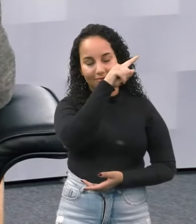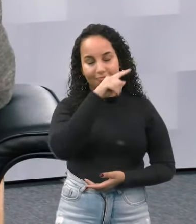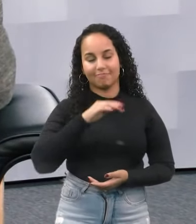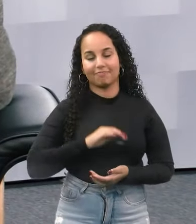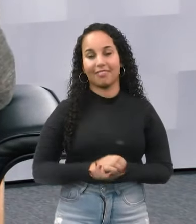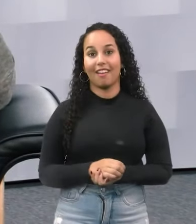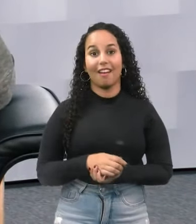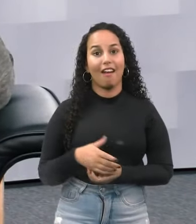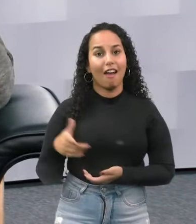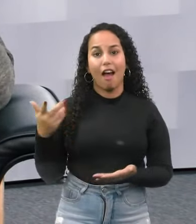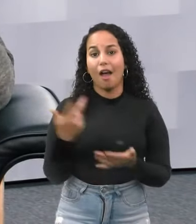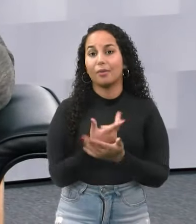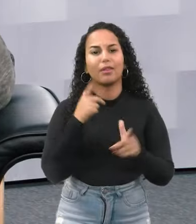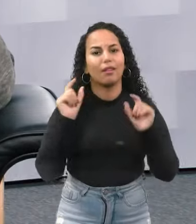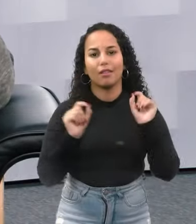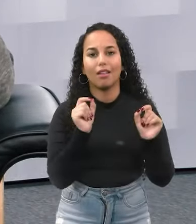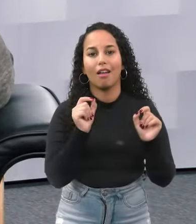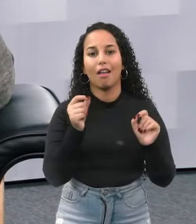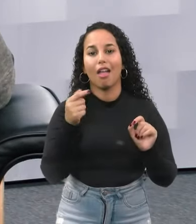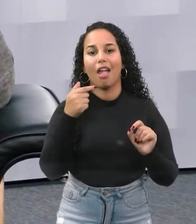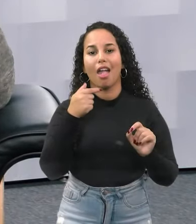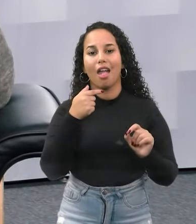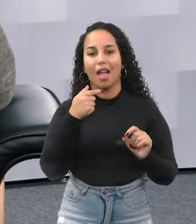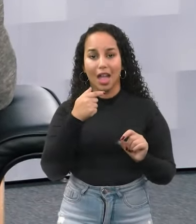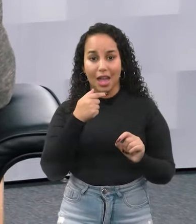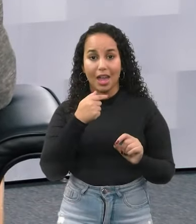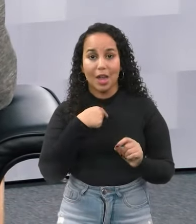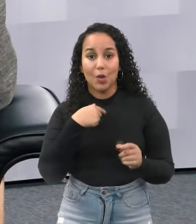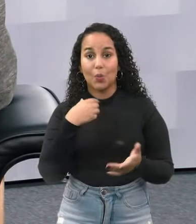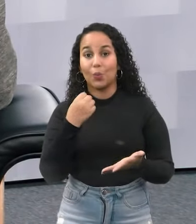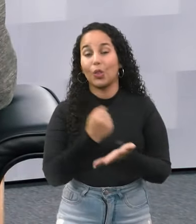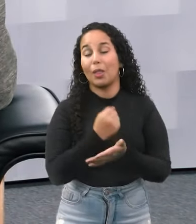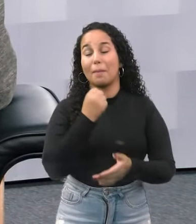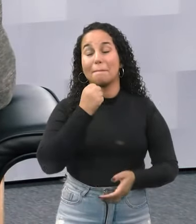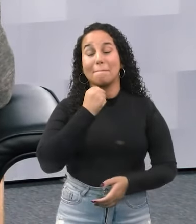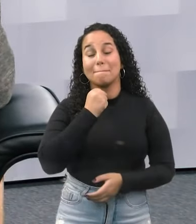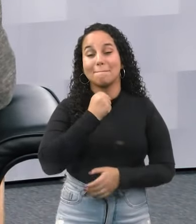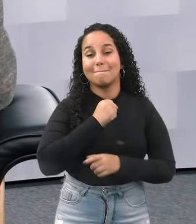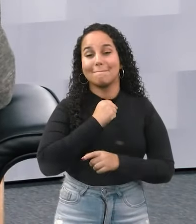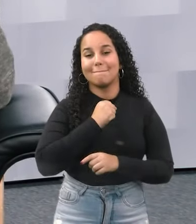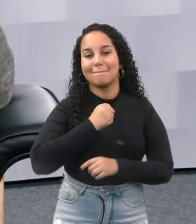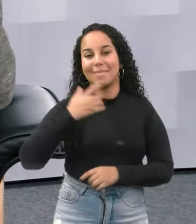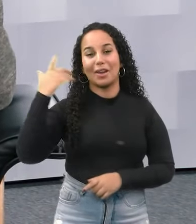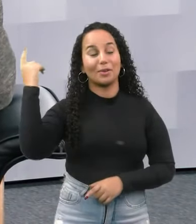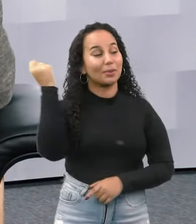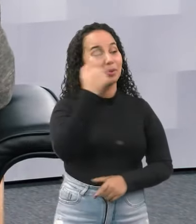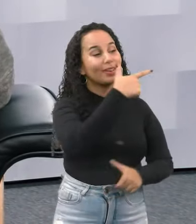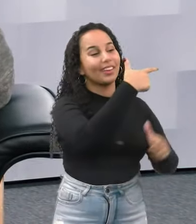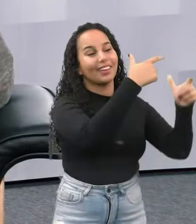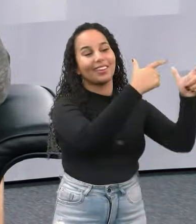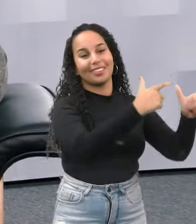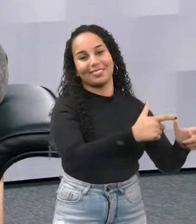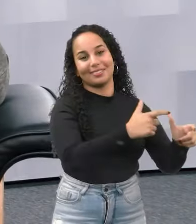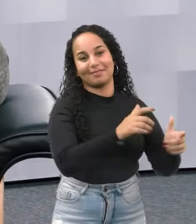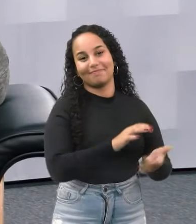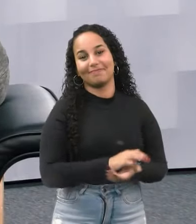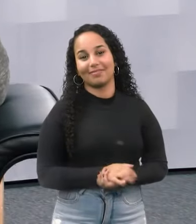aconteceu? Eu tirei a nota mais alta da turma. Eram 3 turmas. E eu